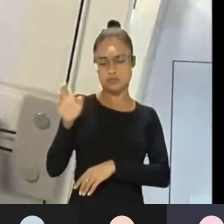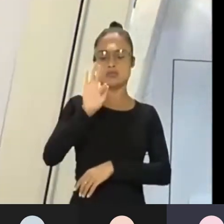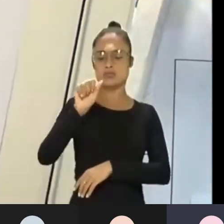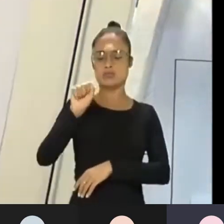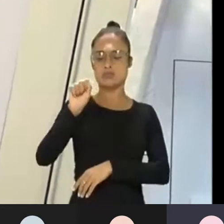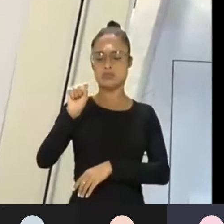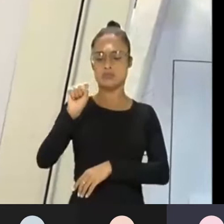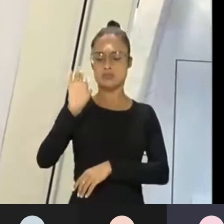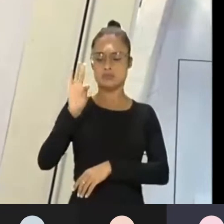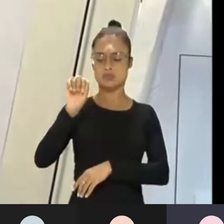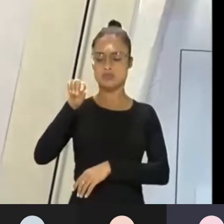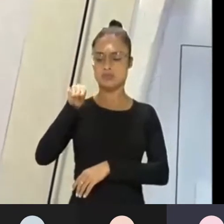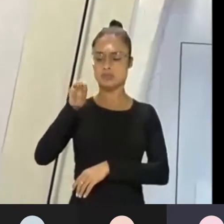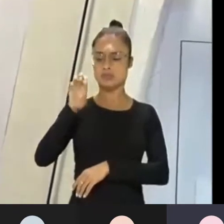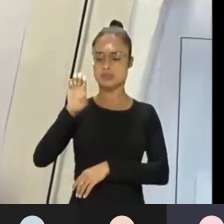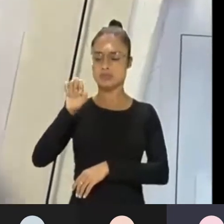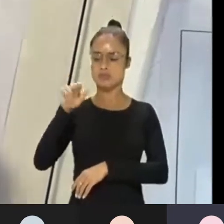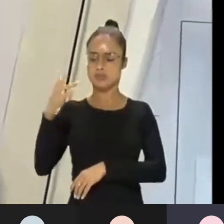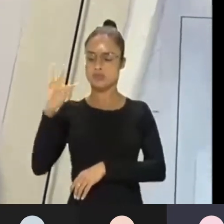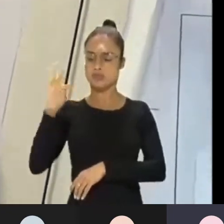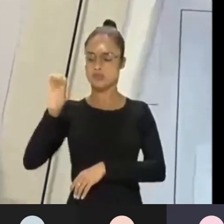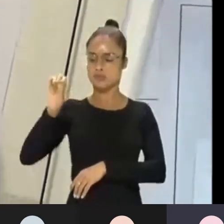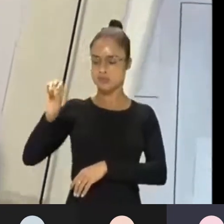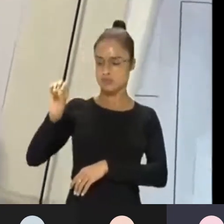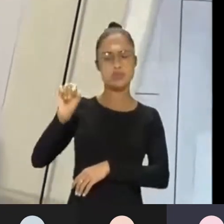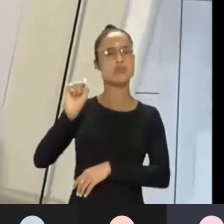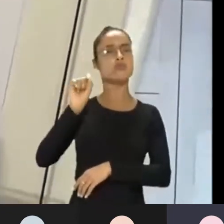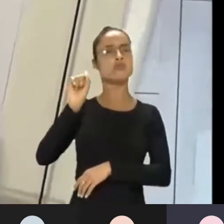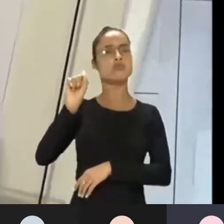E eu tenho que medir agora 4,5.